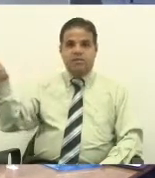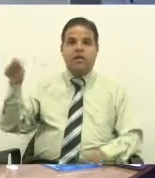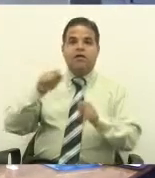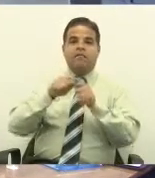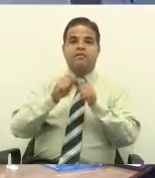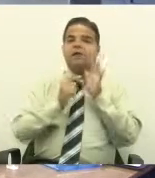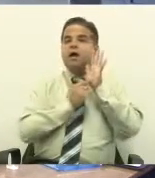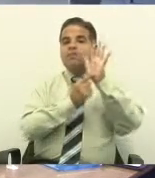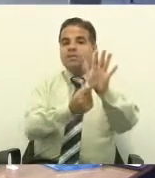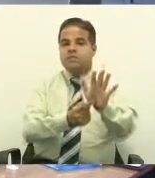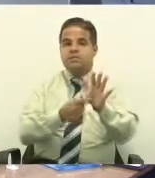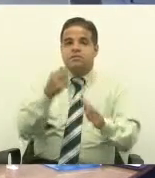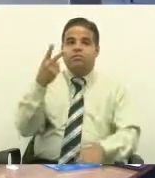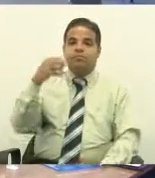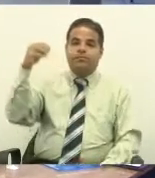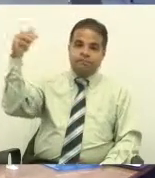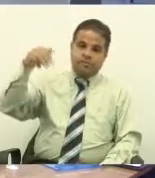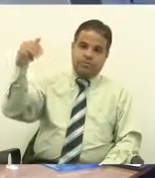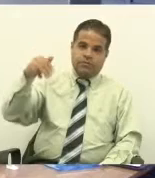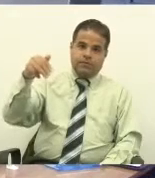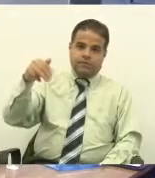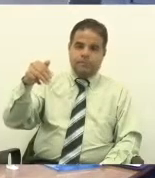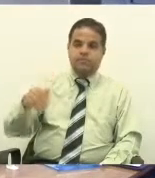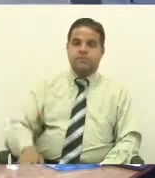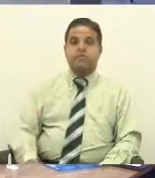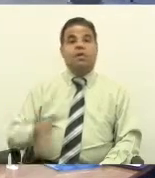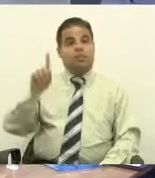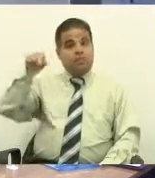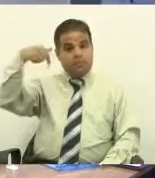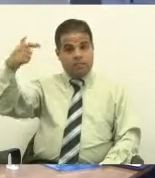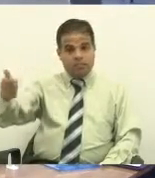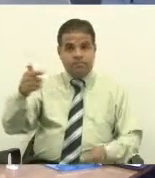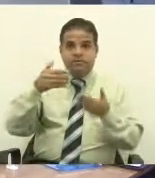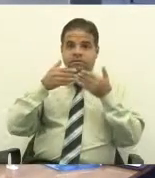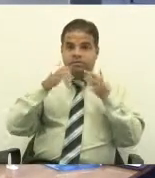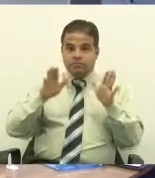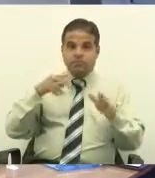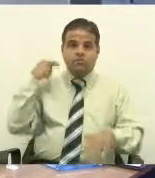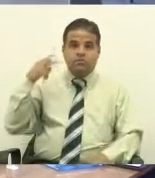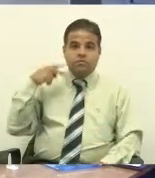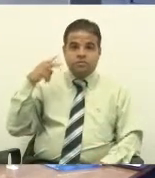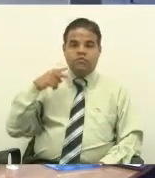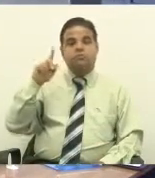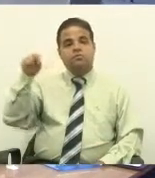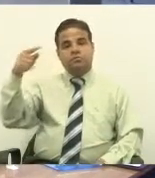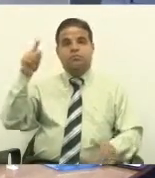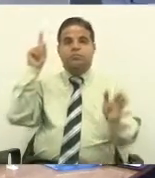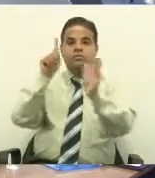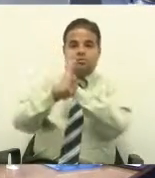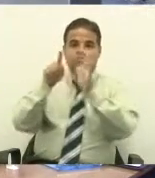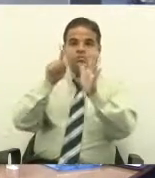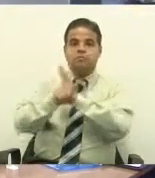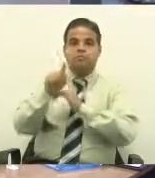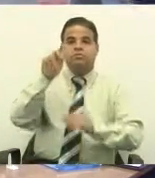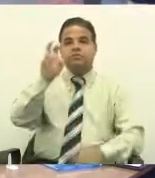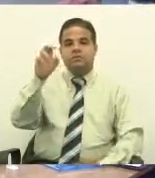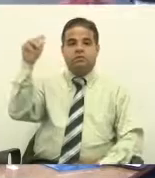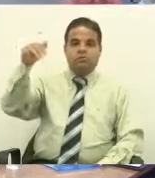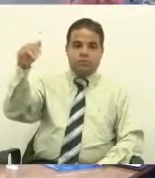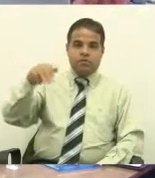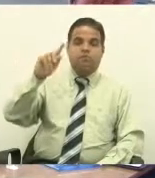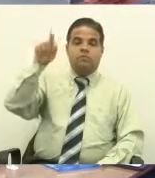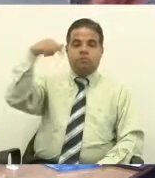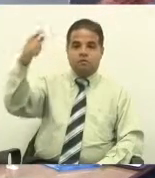a apresentação por 20 minutos. Logo após, será aberto aos vereadores, que farão questionamentos por 5 minutos, e